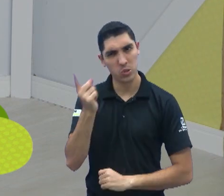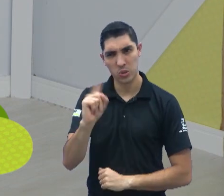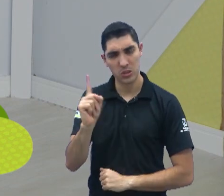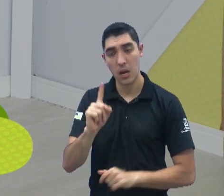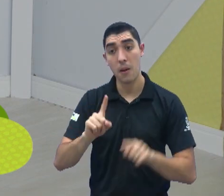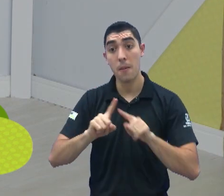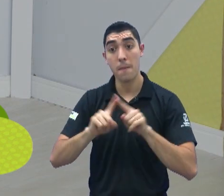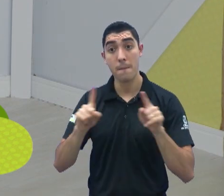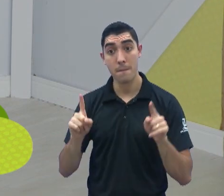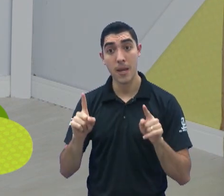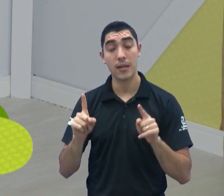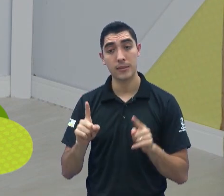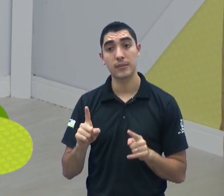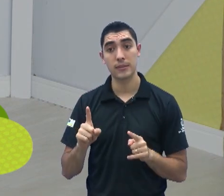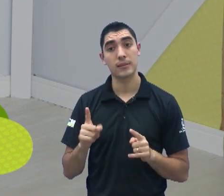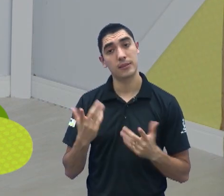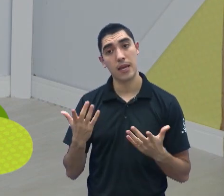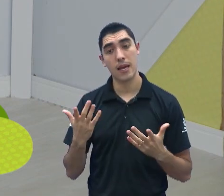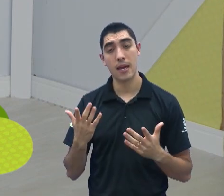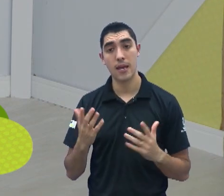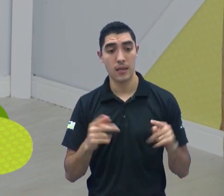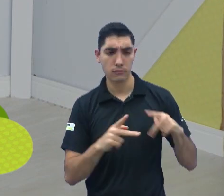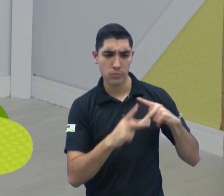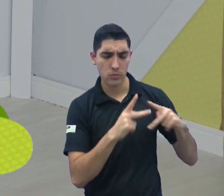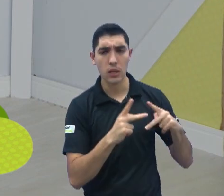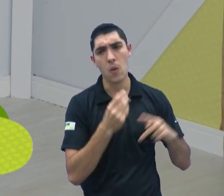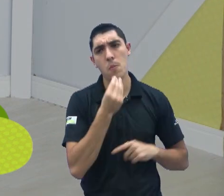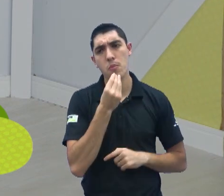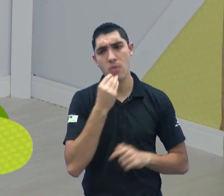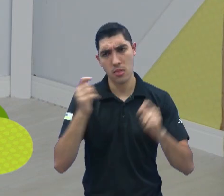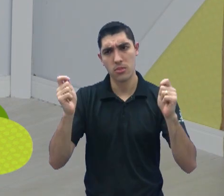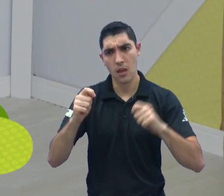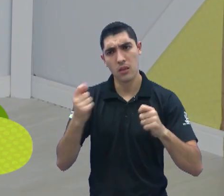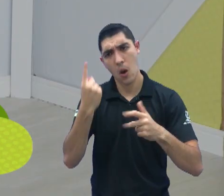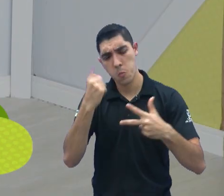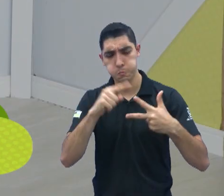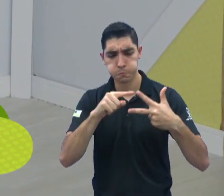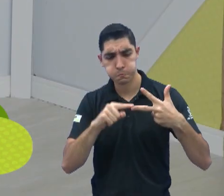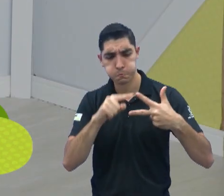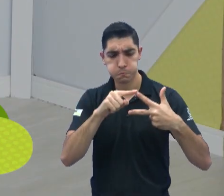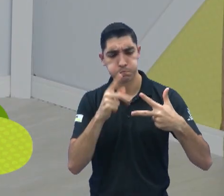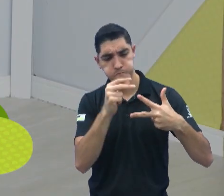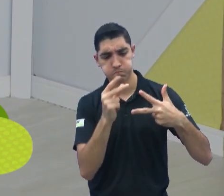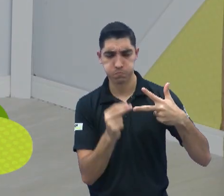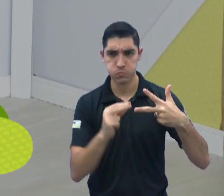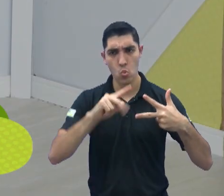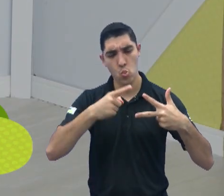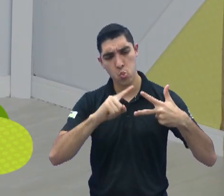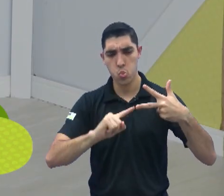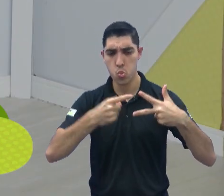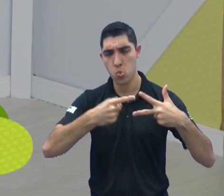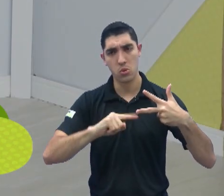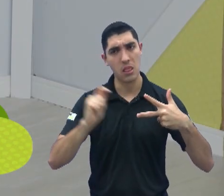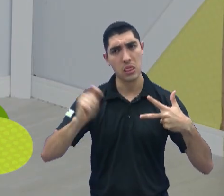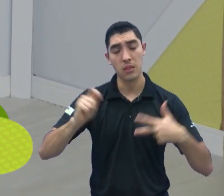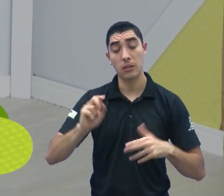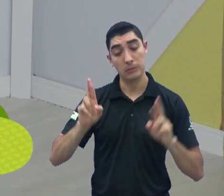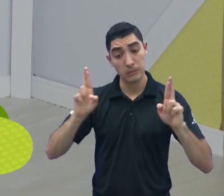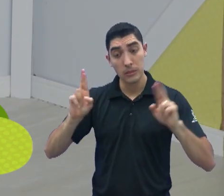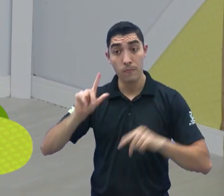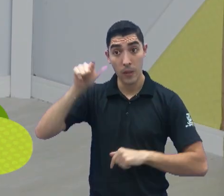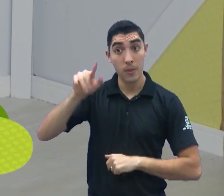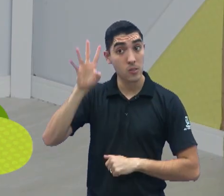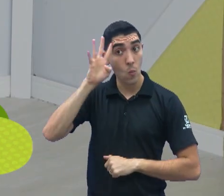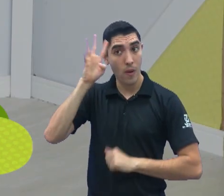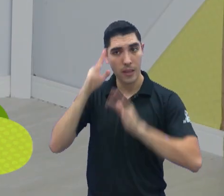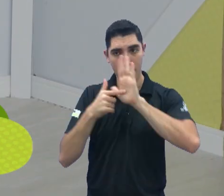da competição. Mas o São José tem plenas condições de ir lá e vencer. É isso que a gente espera, que o São José empate a série. Quarta-feira a gente traz os detalhes